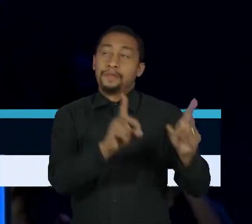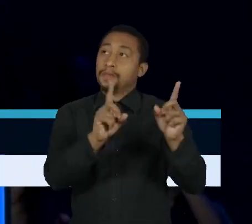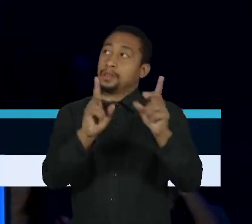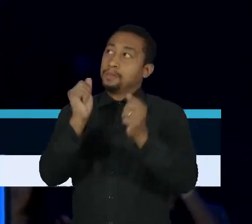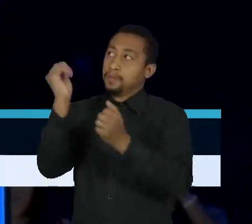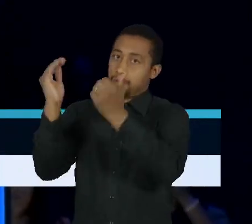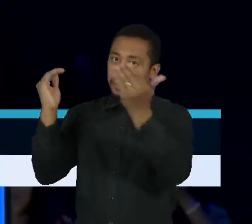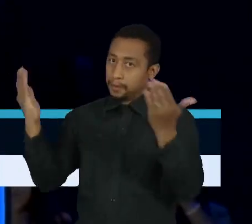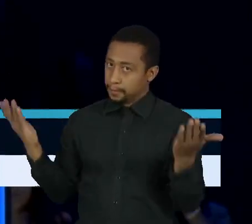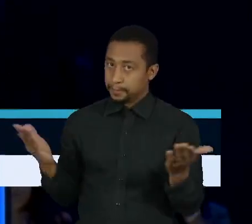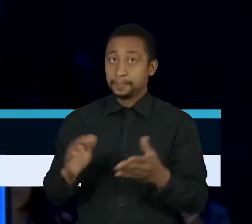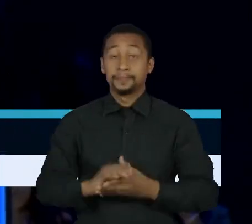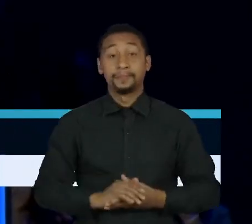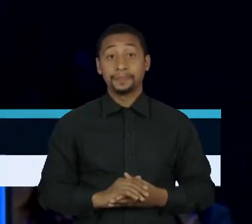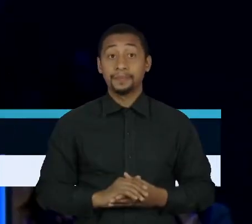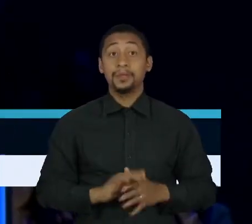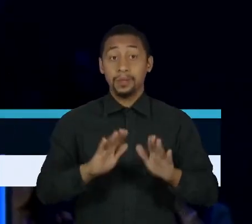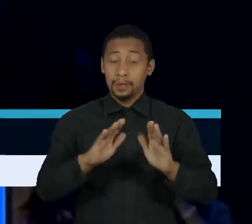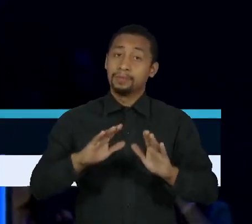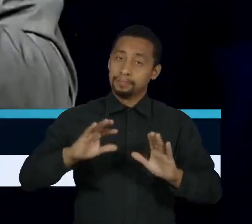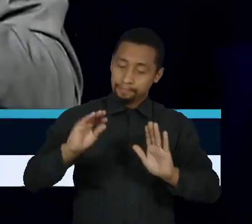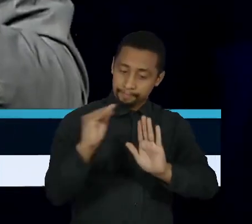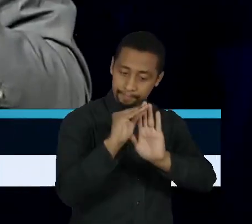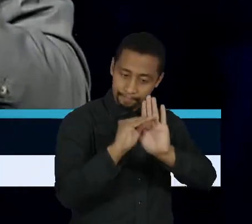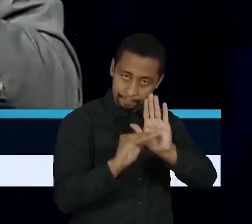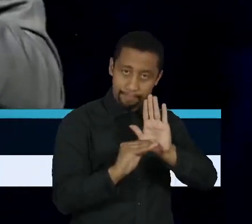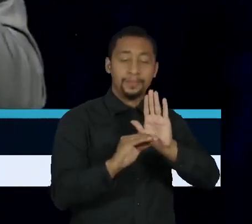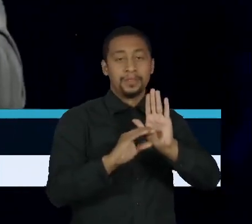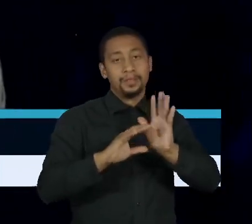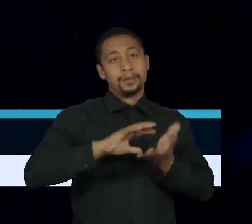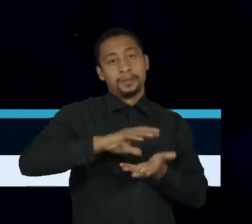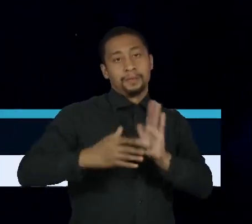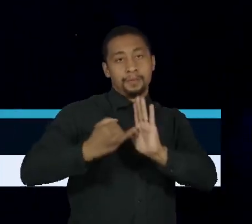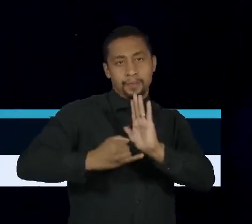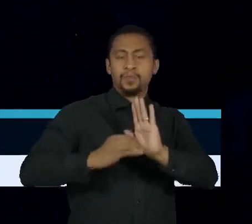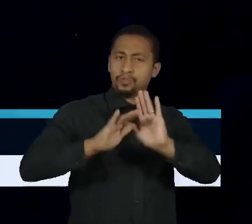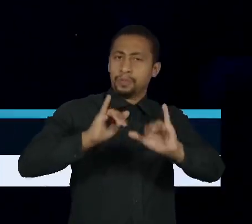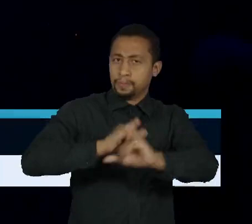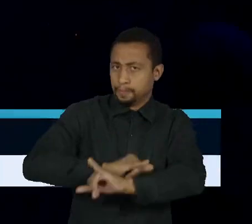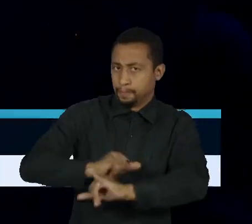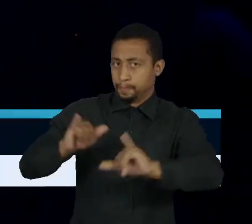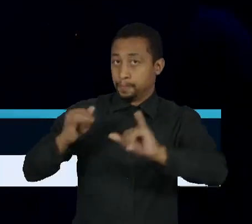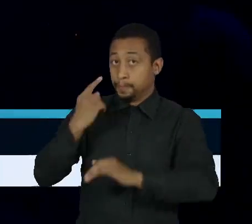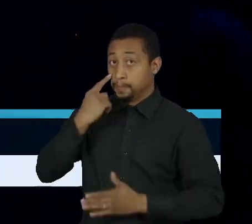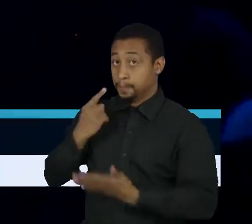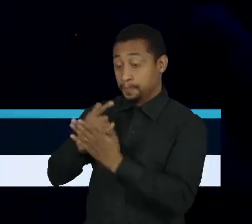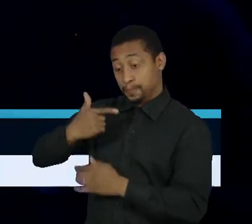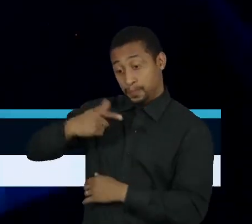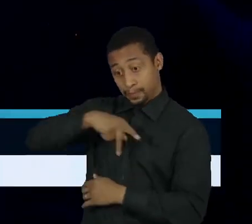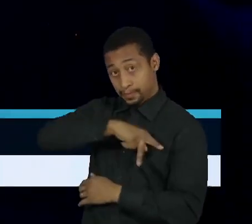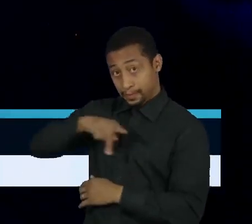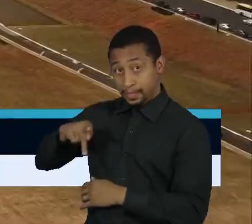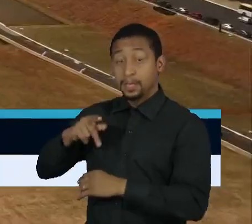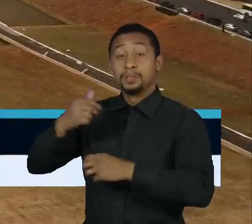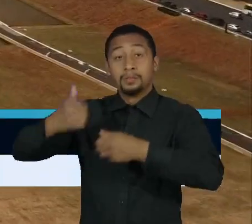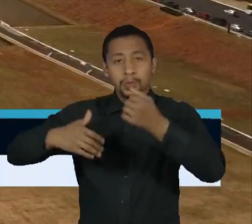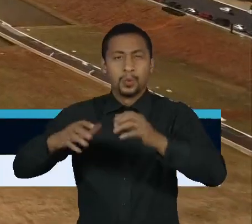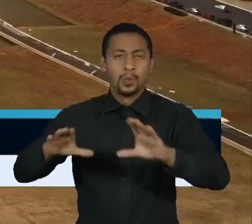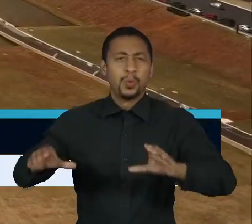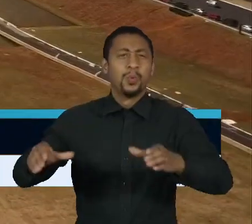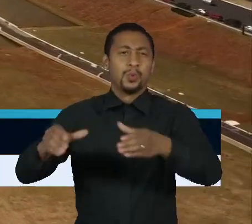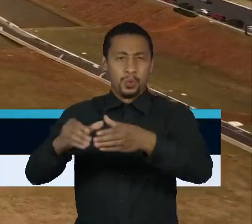pelo vice-presidente já está prevista na reforma tributária. Ele reforçou, em evento da Confederação Nacional de Comércio e Serviços, que